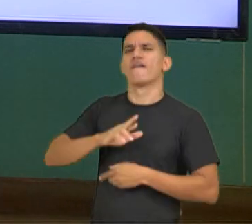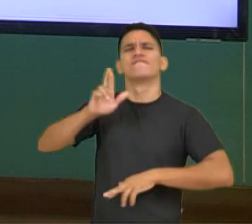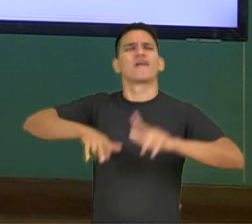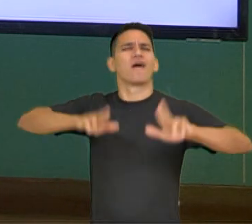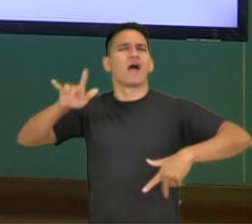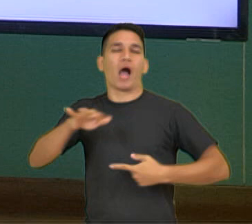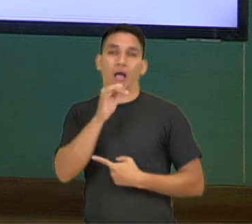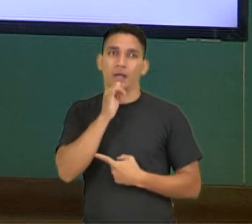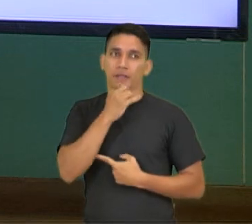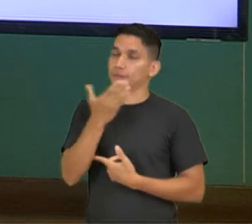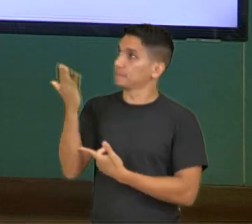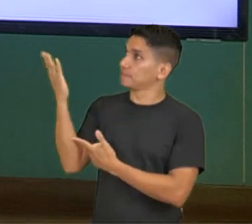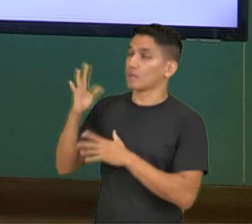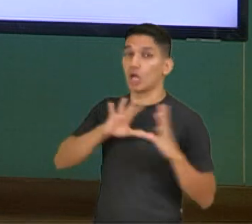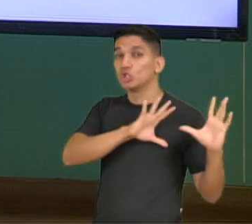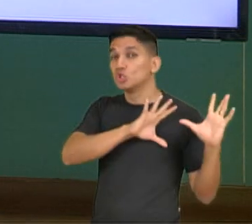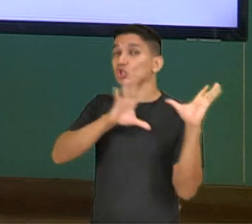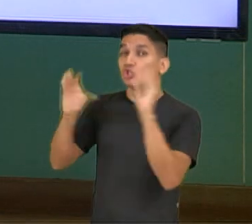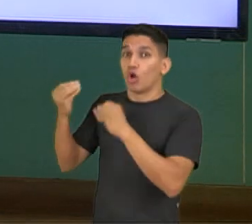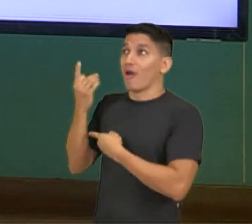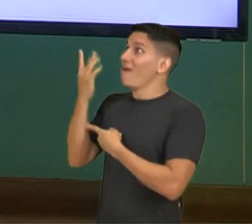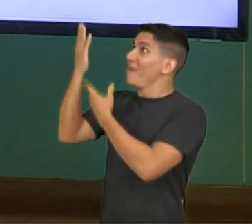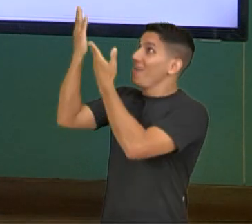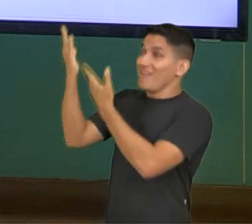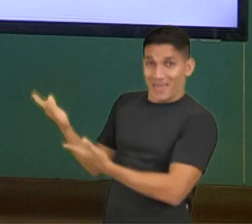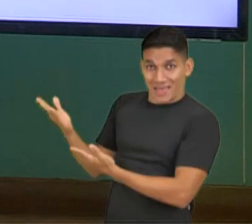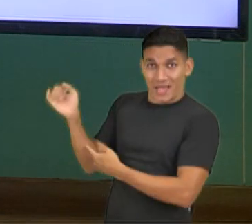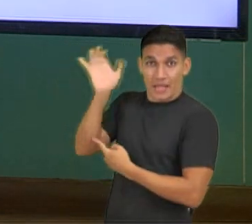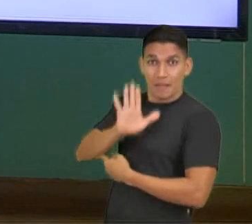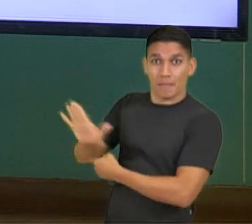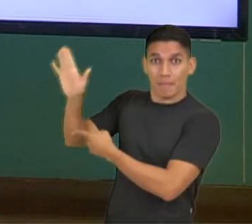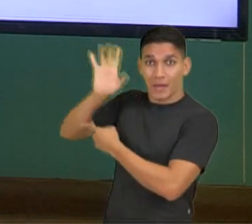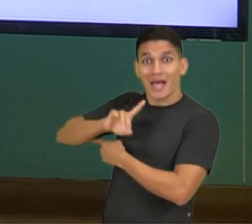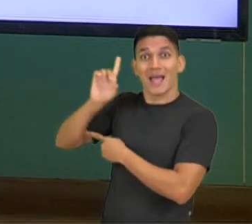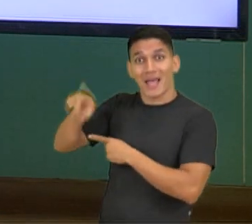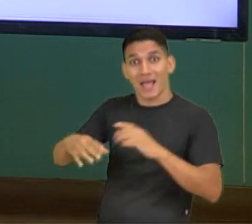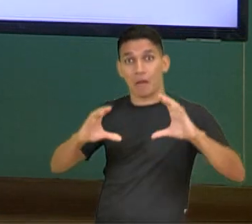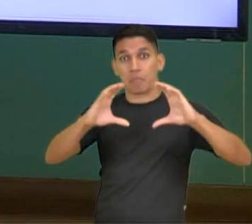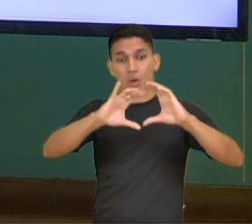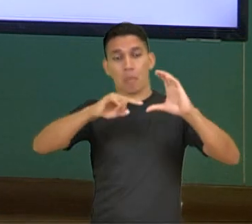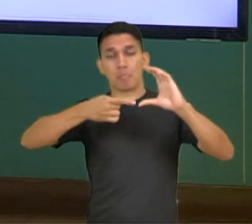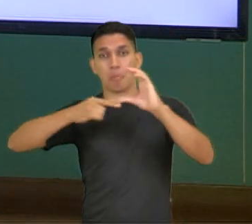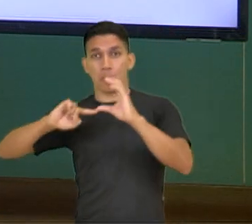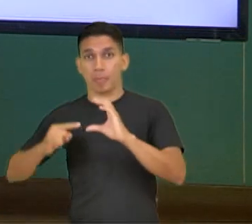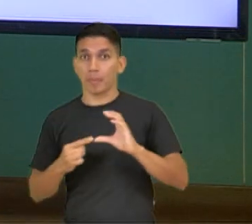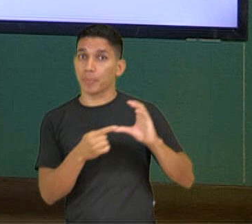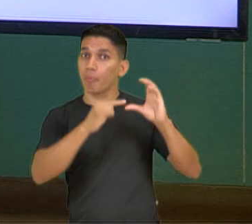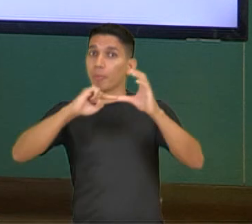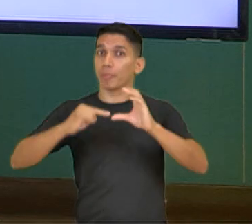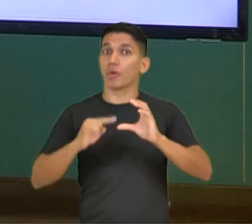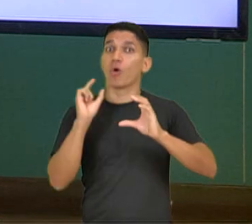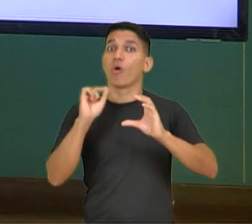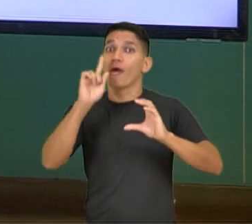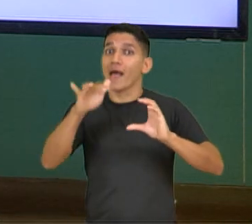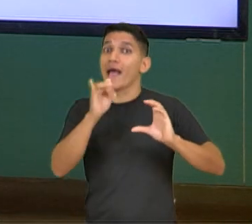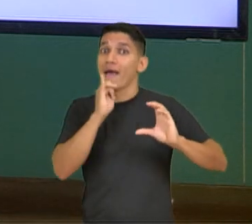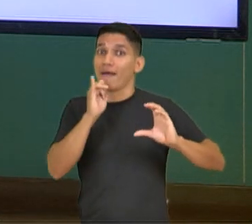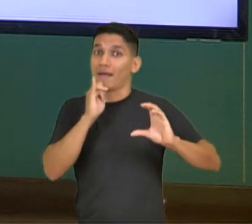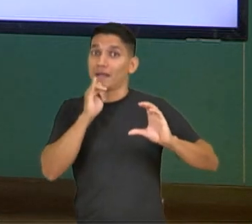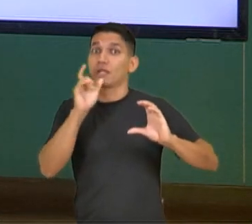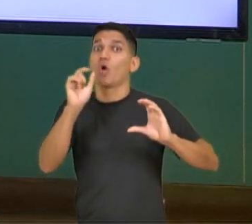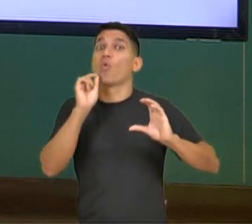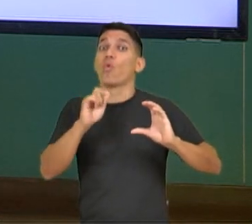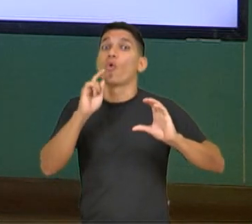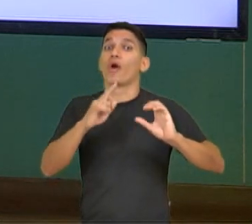vários exemplos. Todos esses exemplos de cadeias carbônicas são exemplos de cadeias